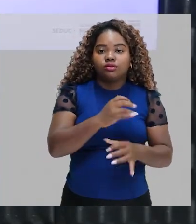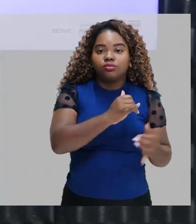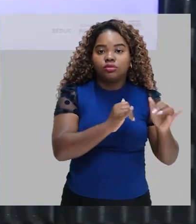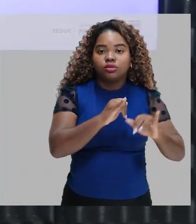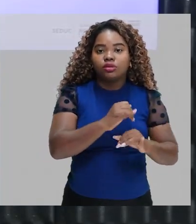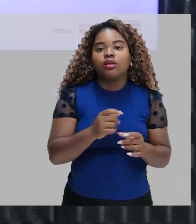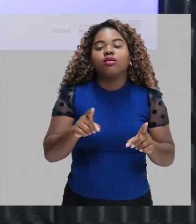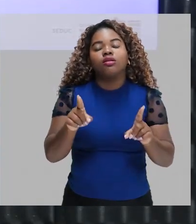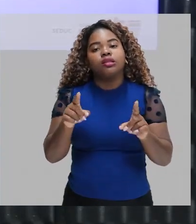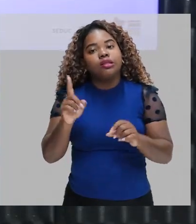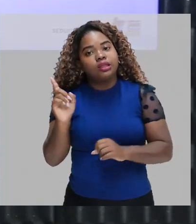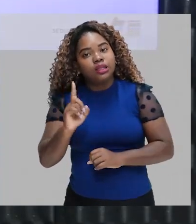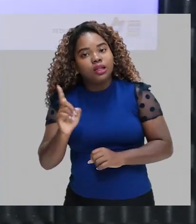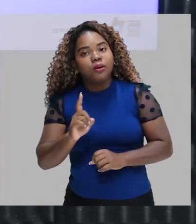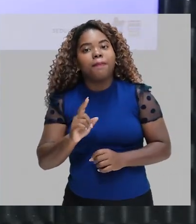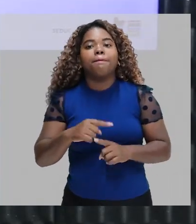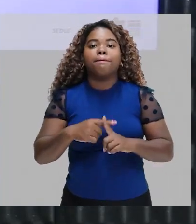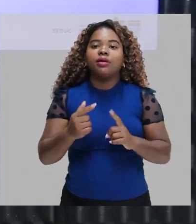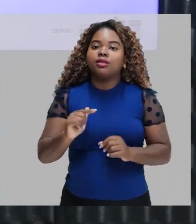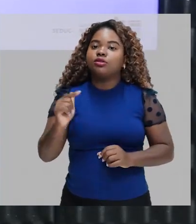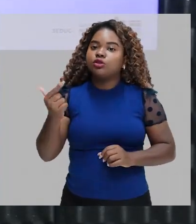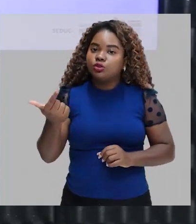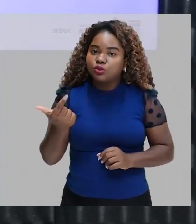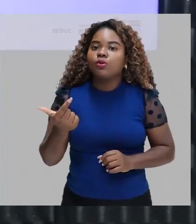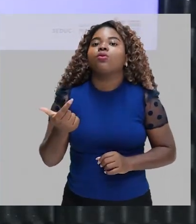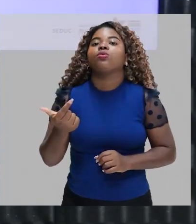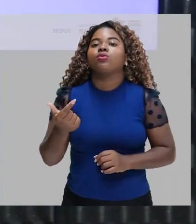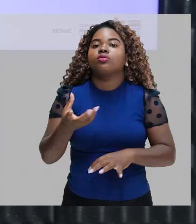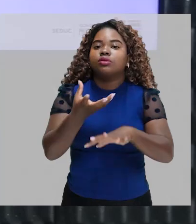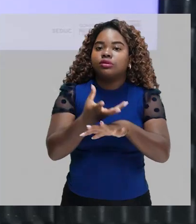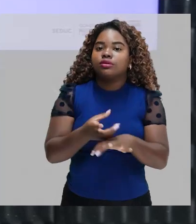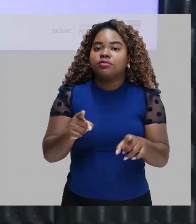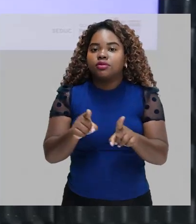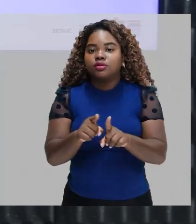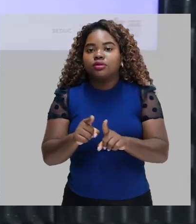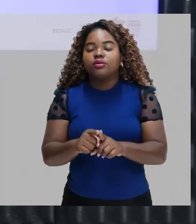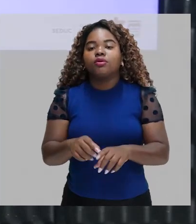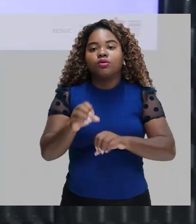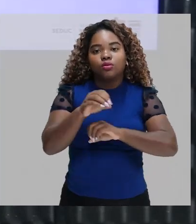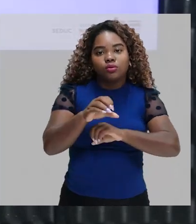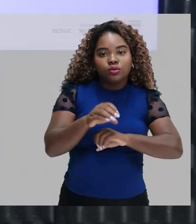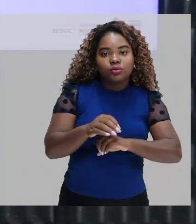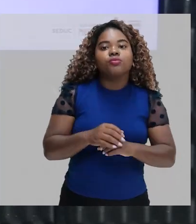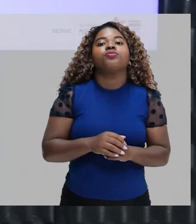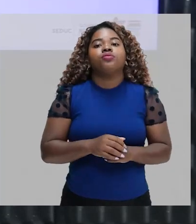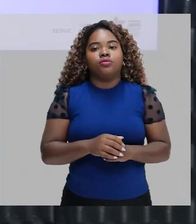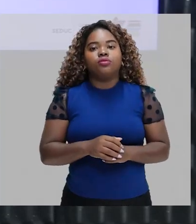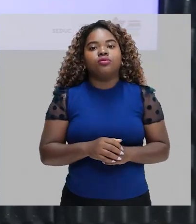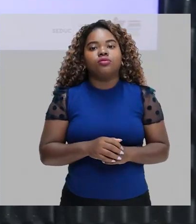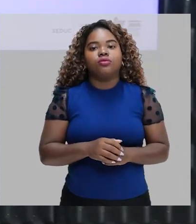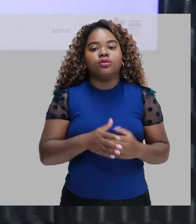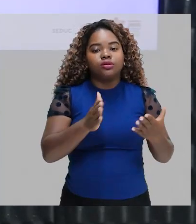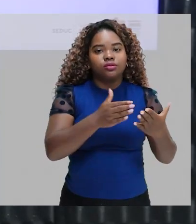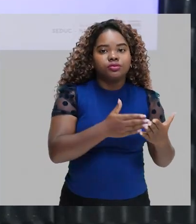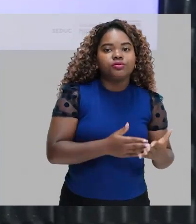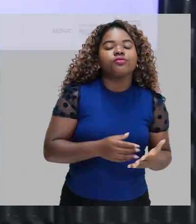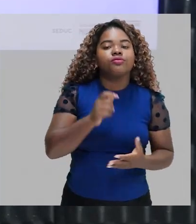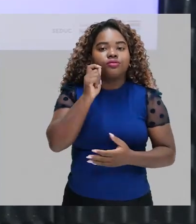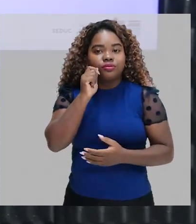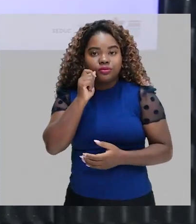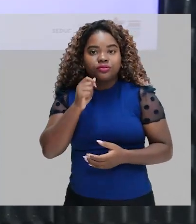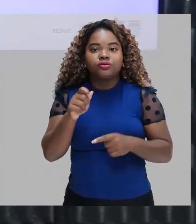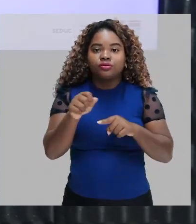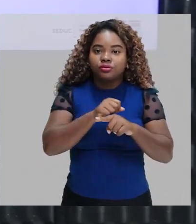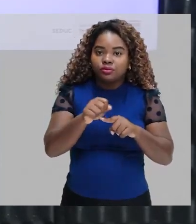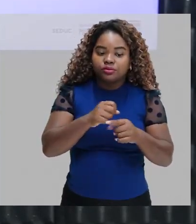outros componentes curriculares. E como primeira dica, caderno, lápis, caneta, borracha para você fazer as devidas